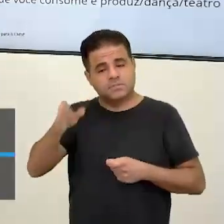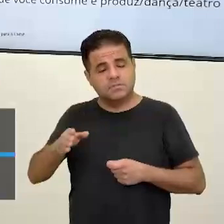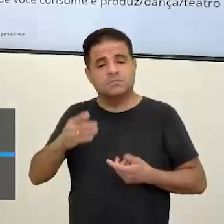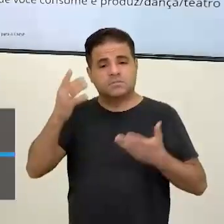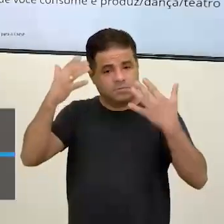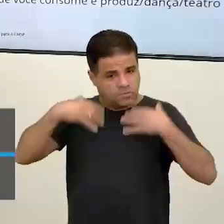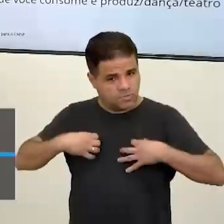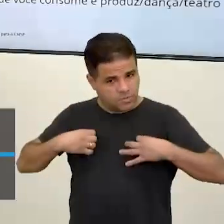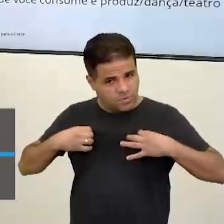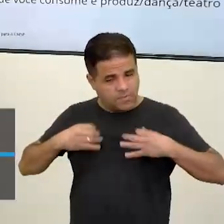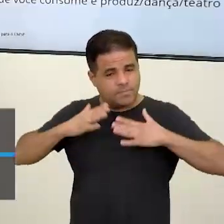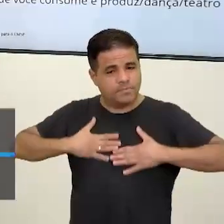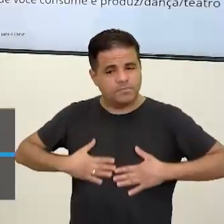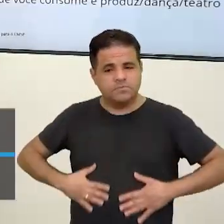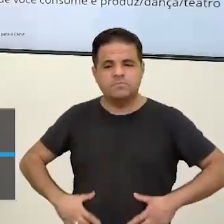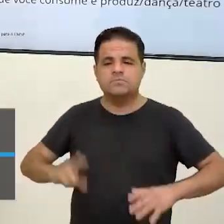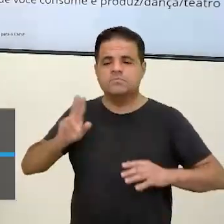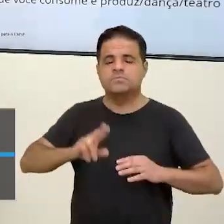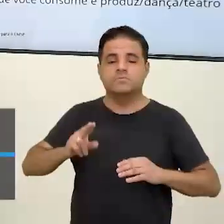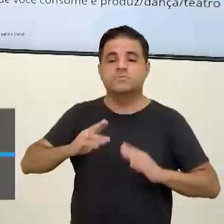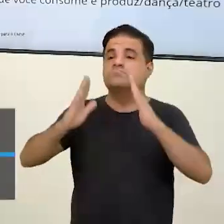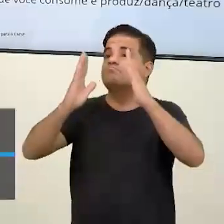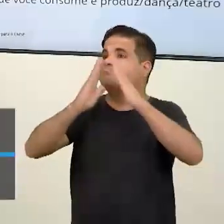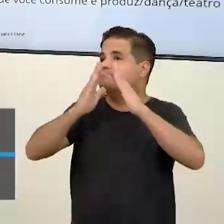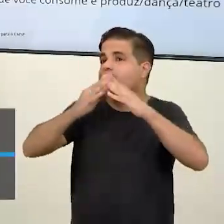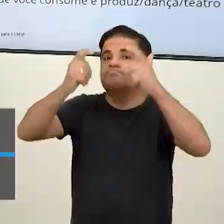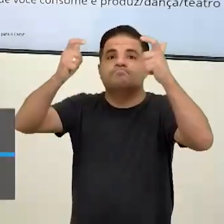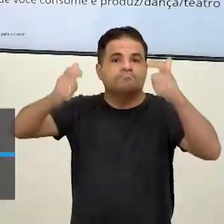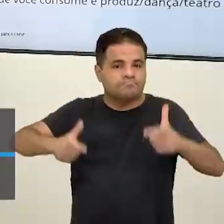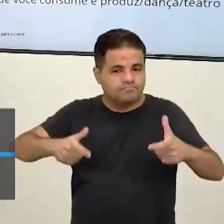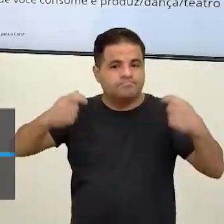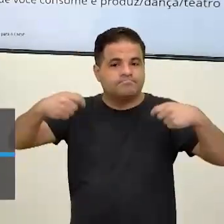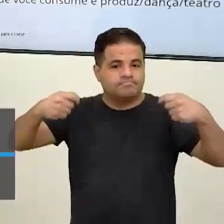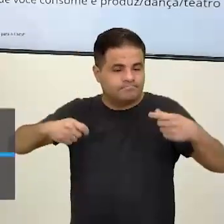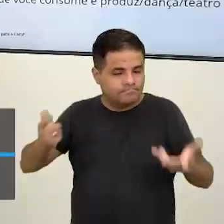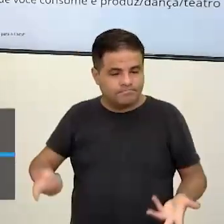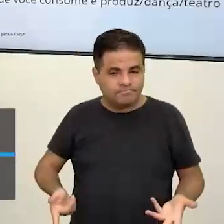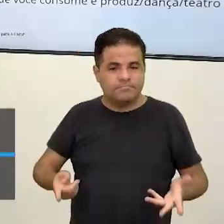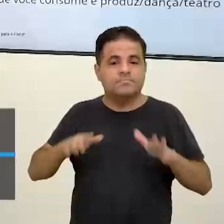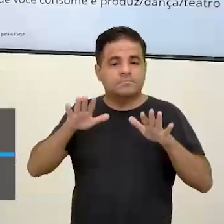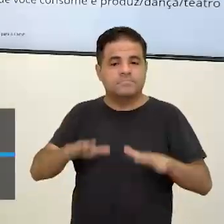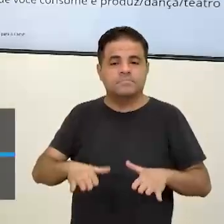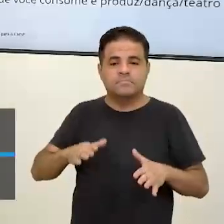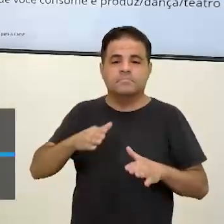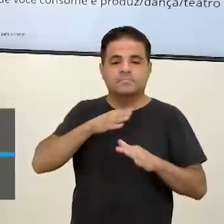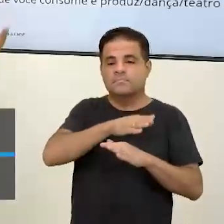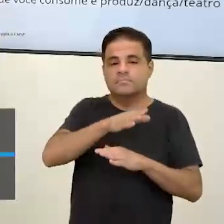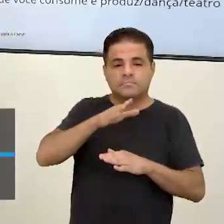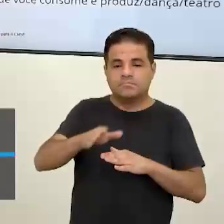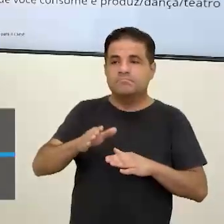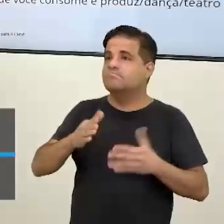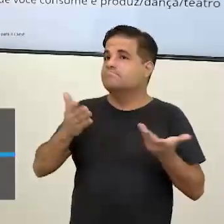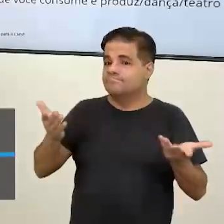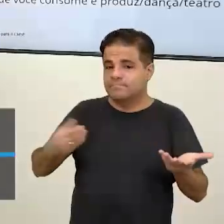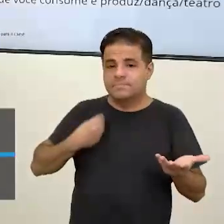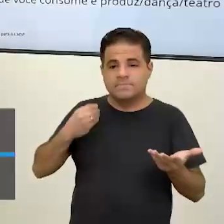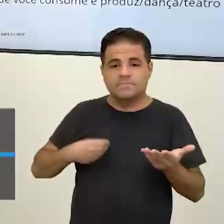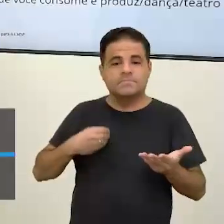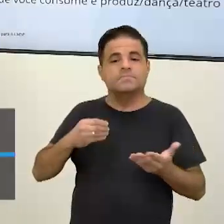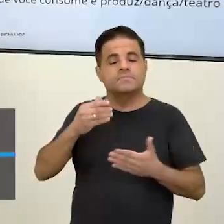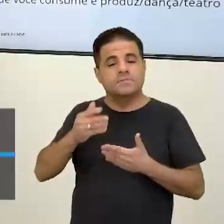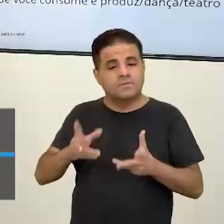se vestir, precisam morar em determinados lugares, né, para passar pelas intempéries do tempo.